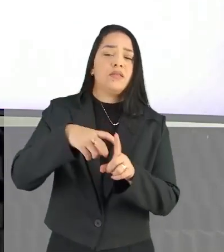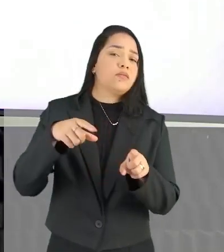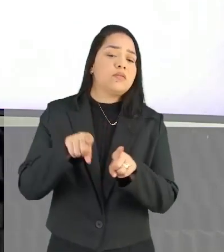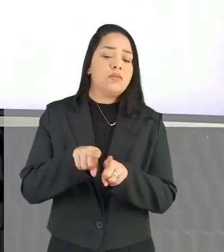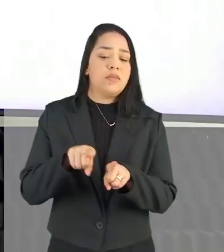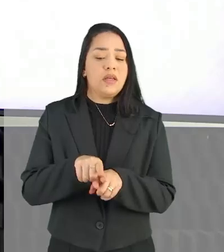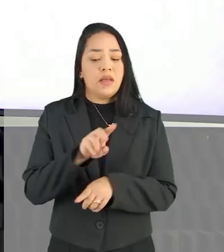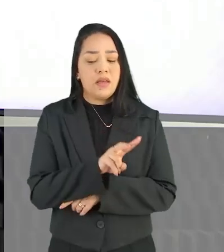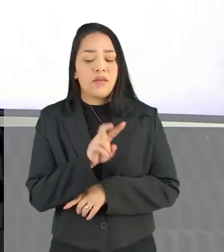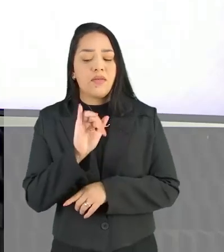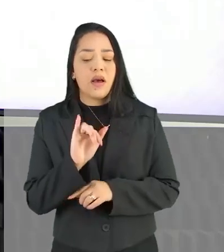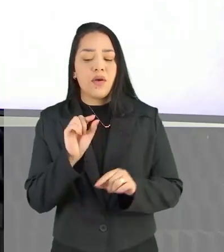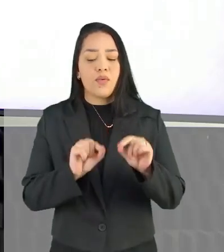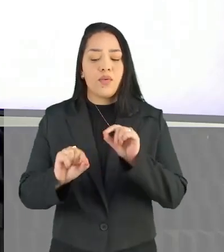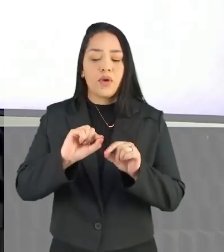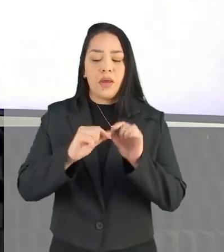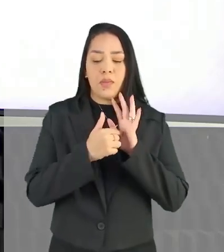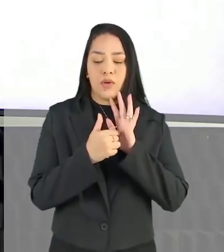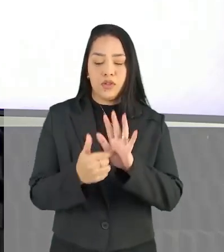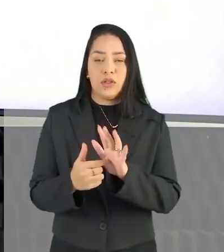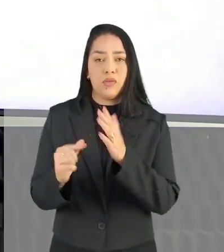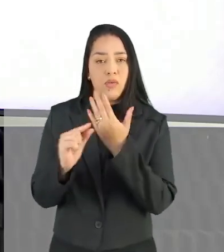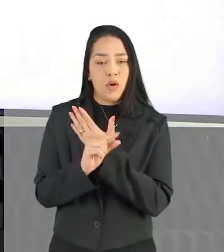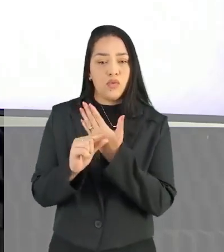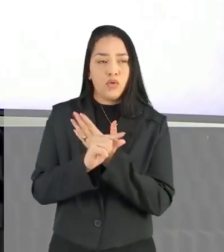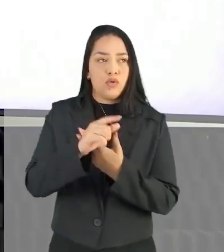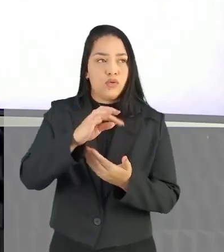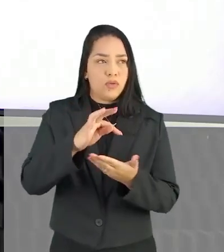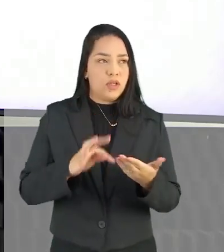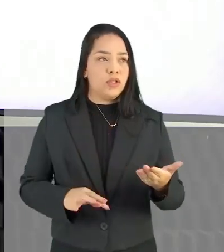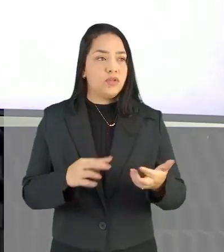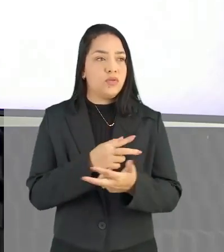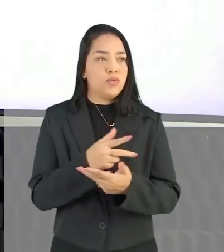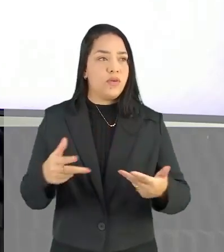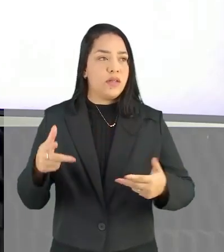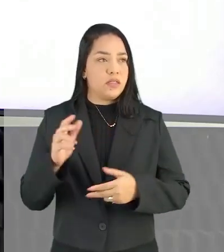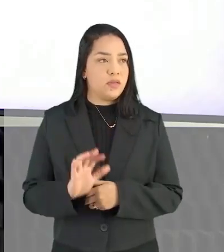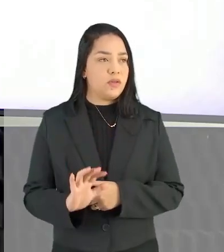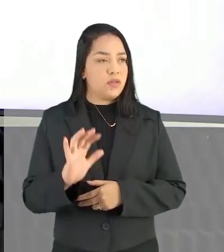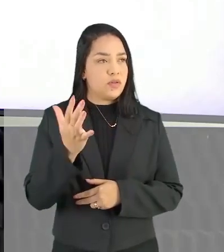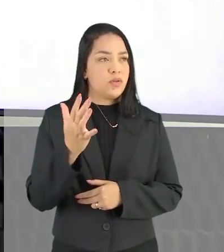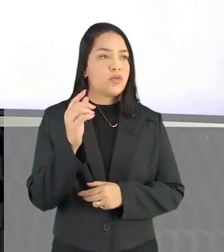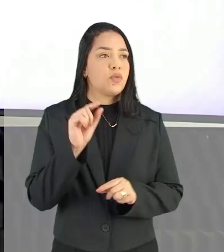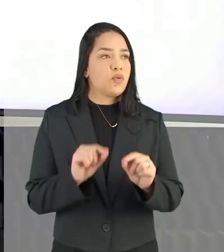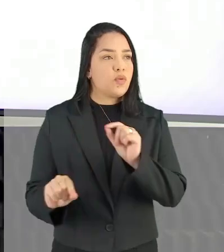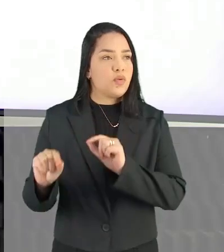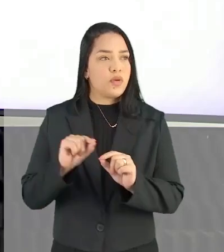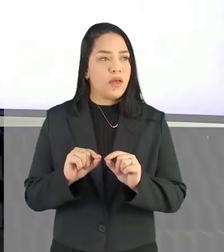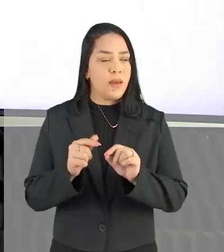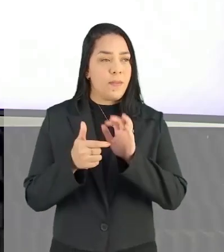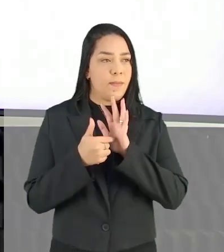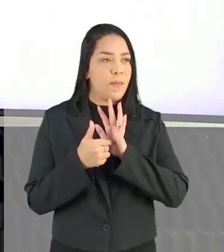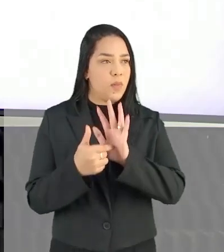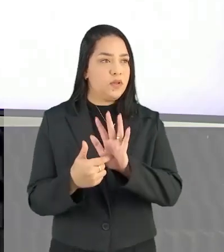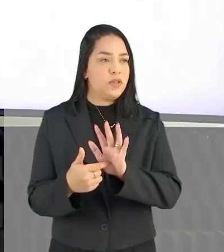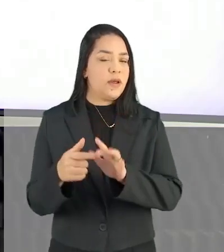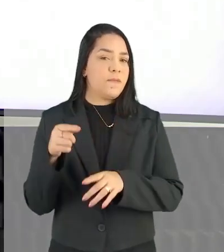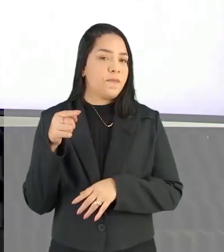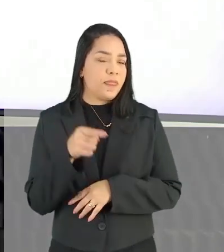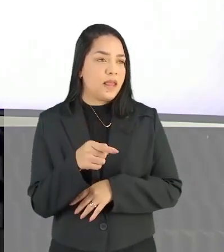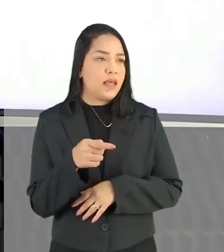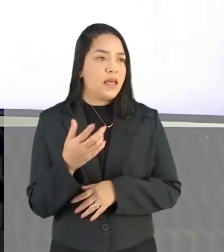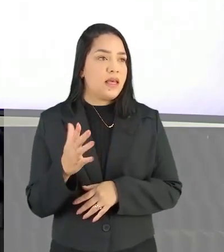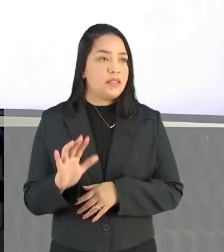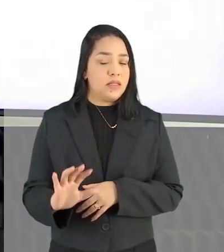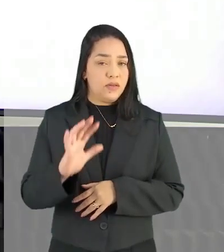ele vem elencando, o autor do texto, várias situações que vão, de alguma forma, propiciar